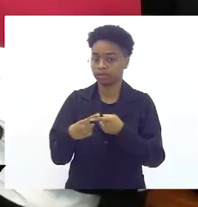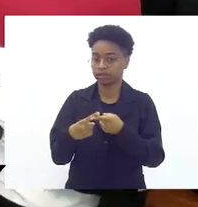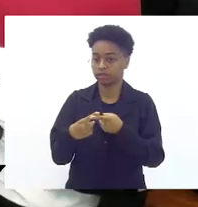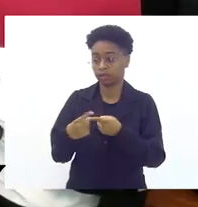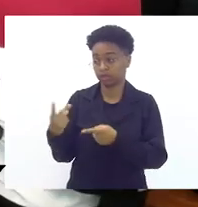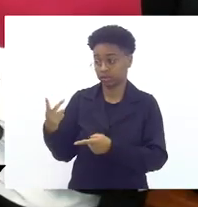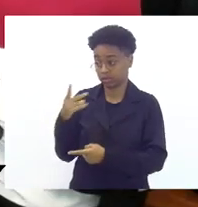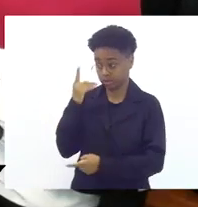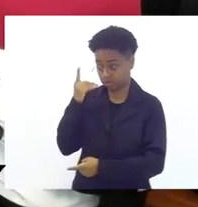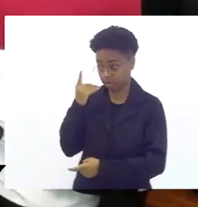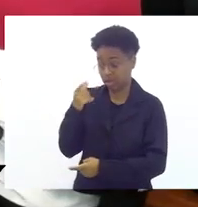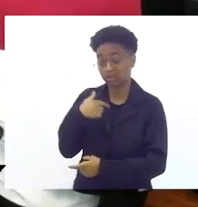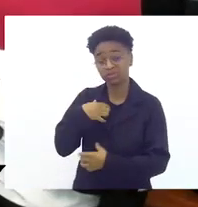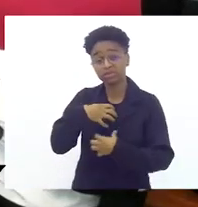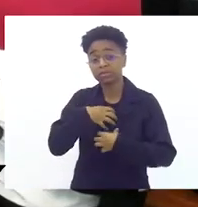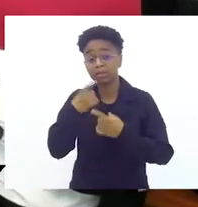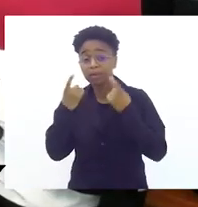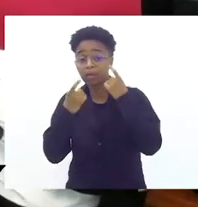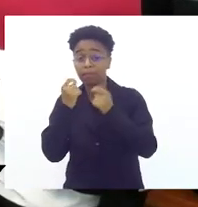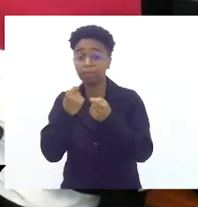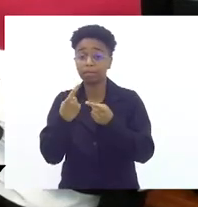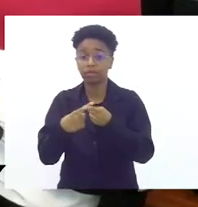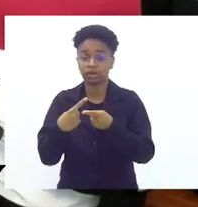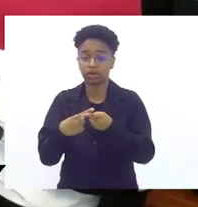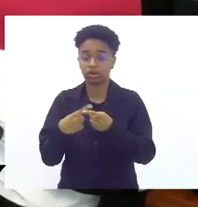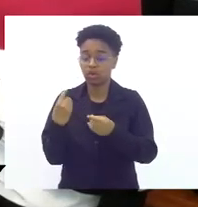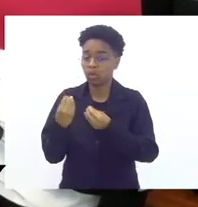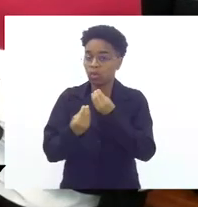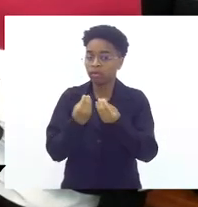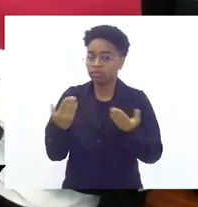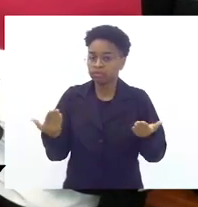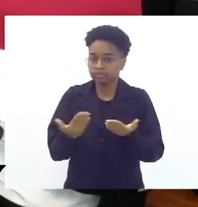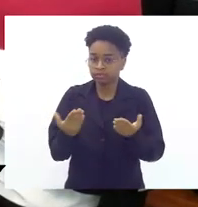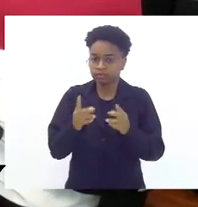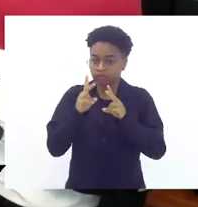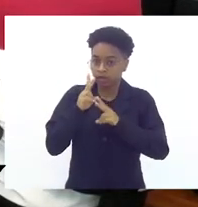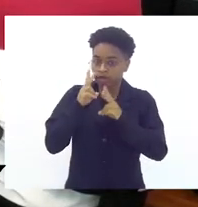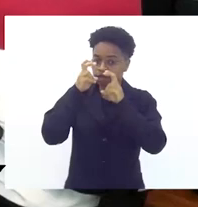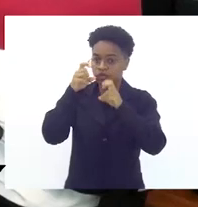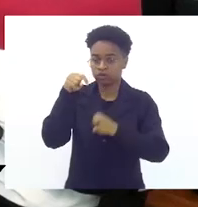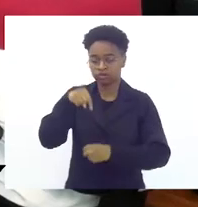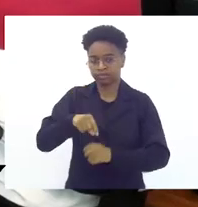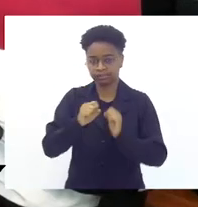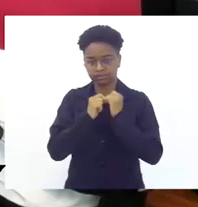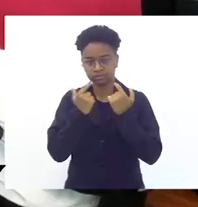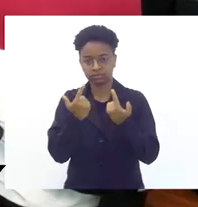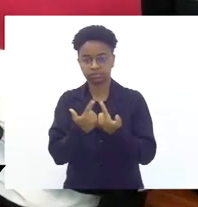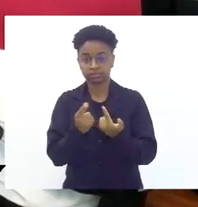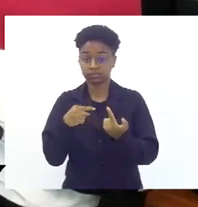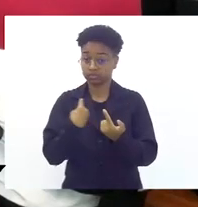Luiz Paulo concorre a relação de forças que a gente tem hoje dentro dessa casa a gente tem que tomar cuidado